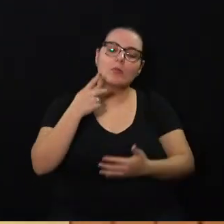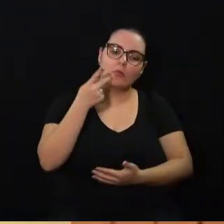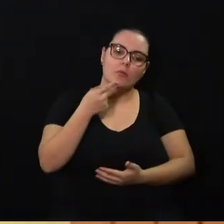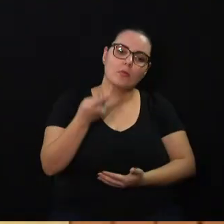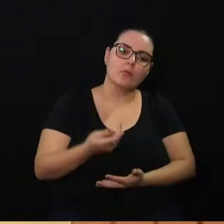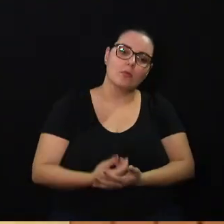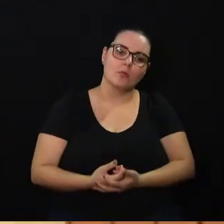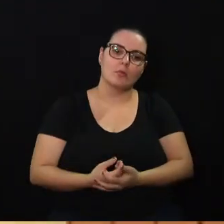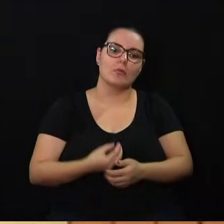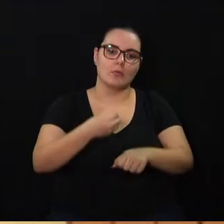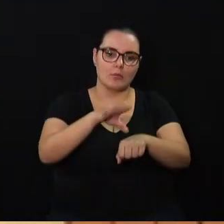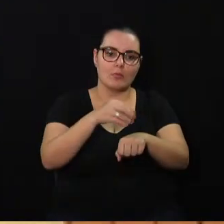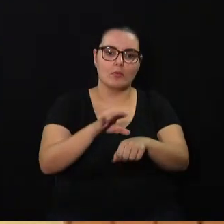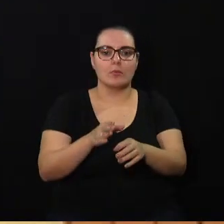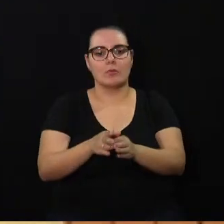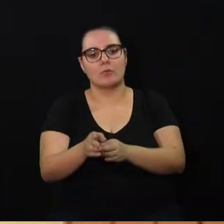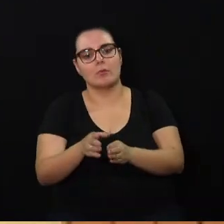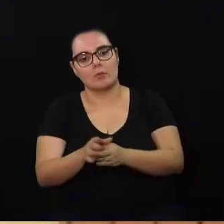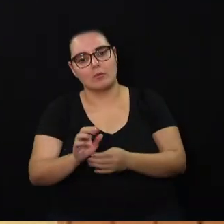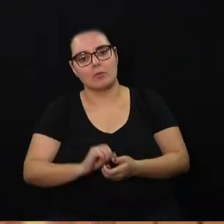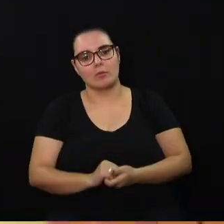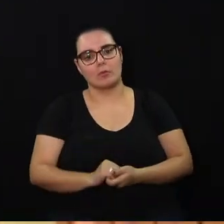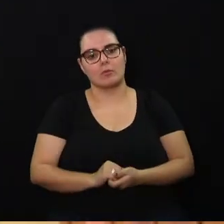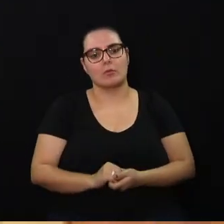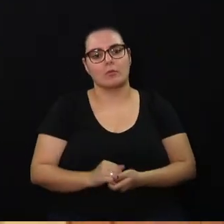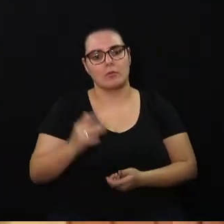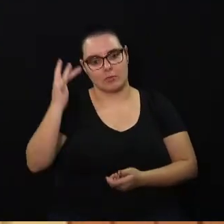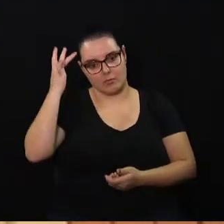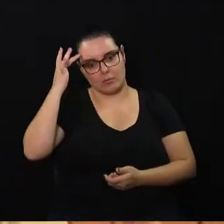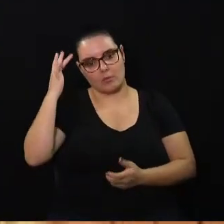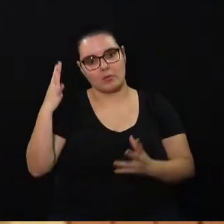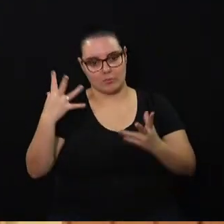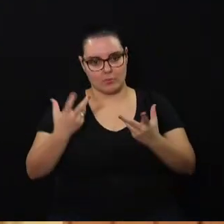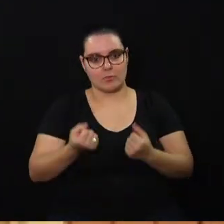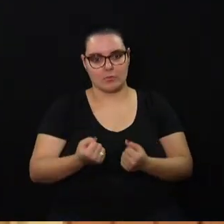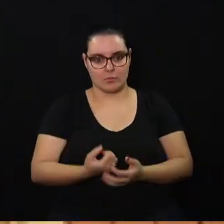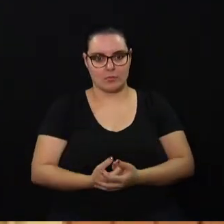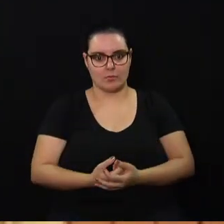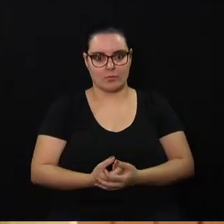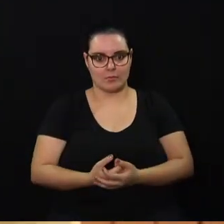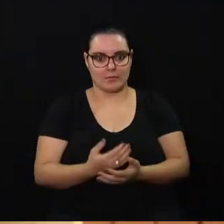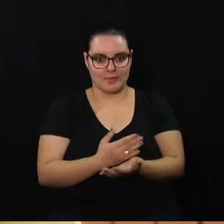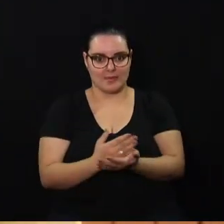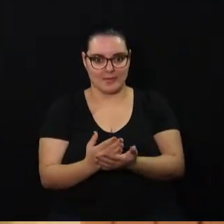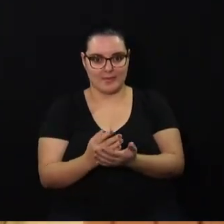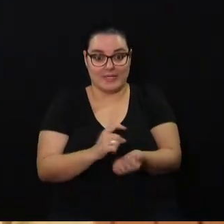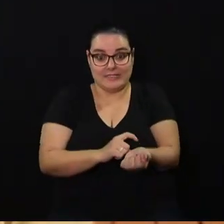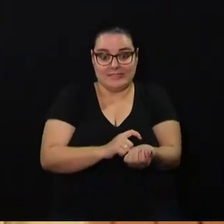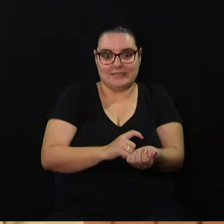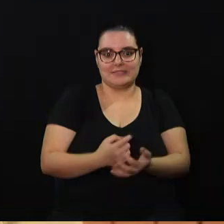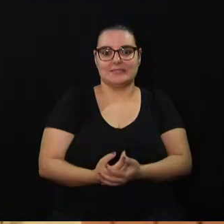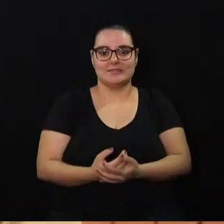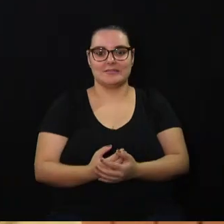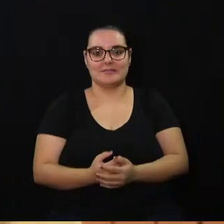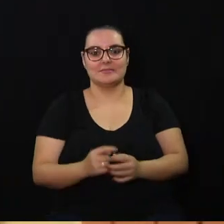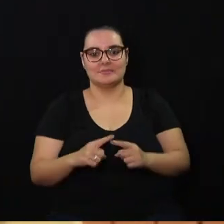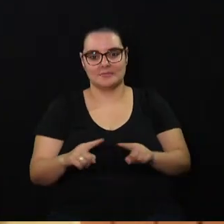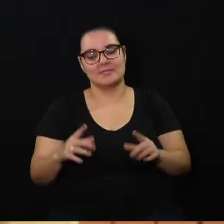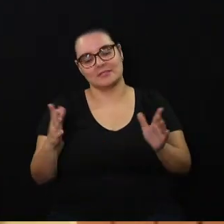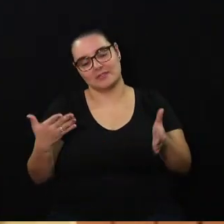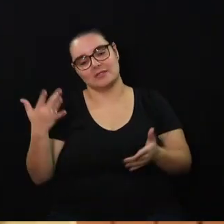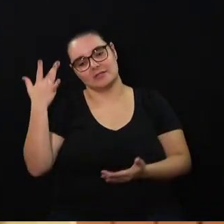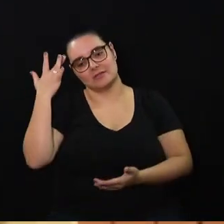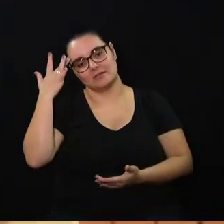dar mas algumas orientações mas eu acho que eu consegui passar tudo e estava bastante nervosa mas eu acho que eu consegui